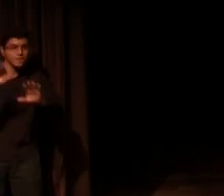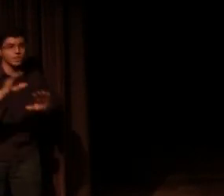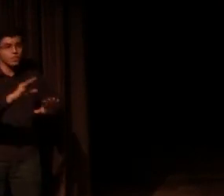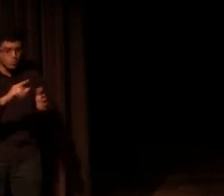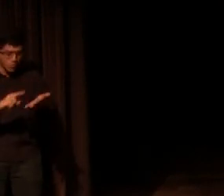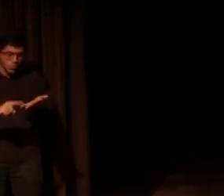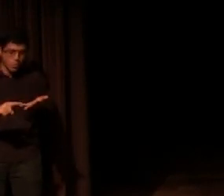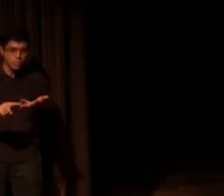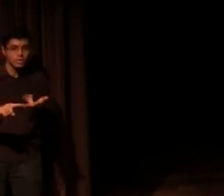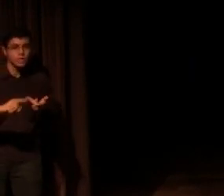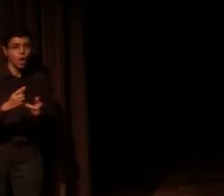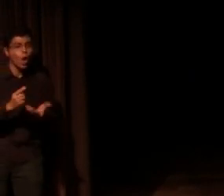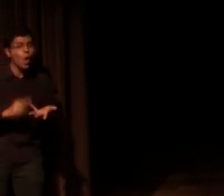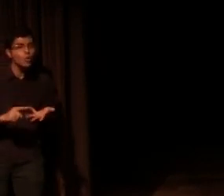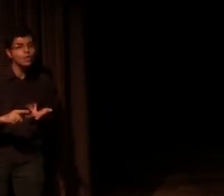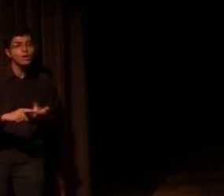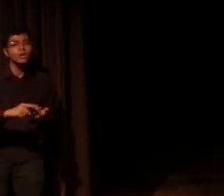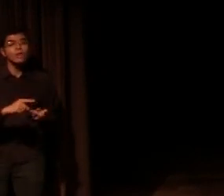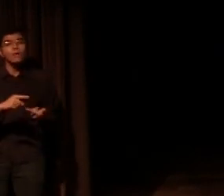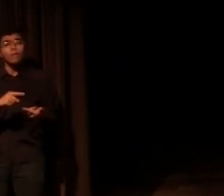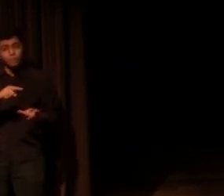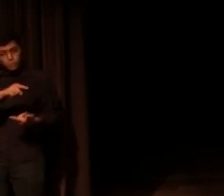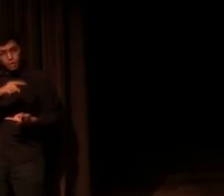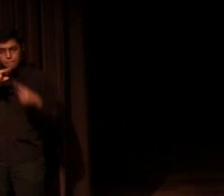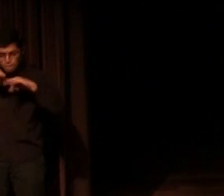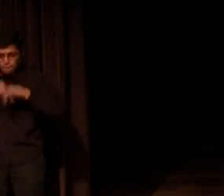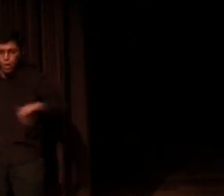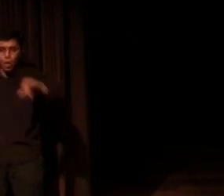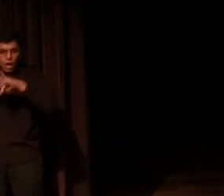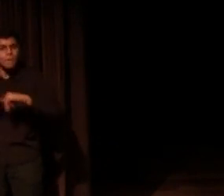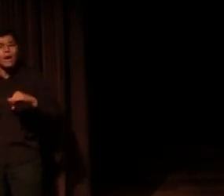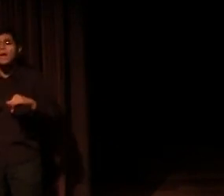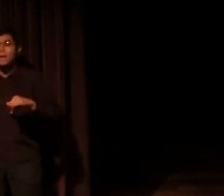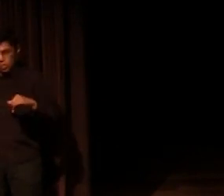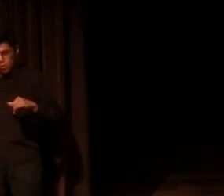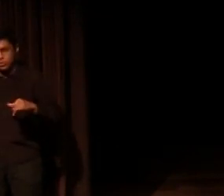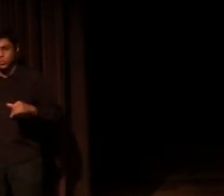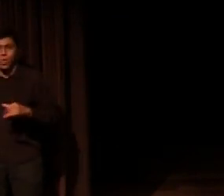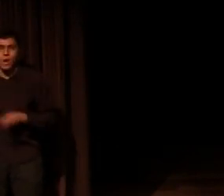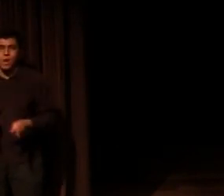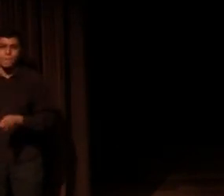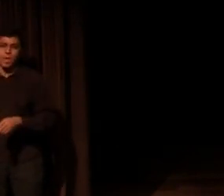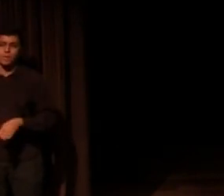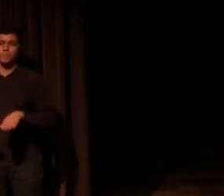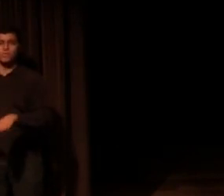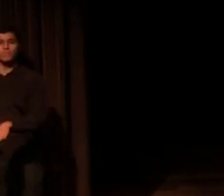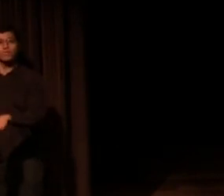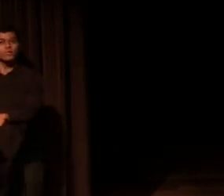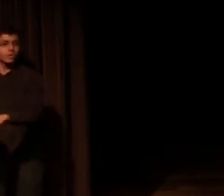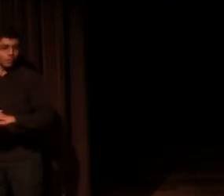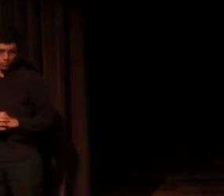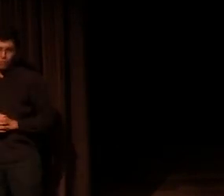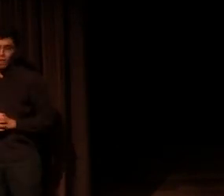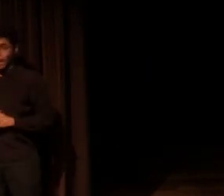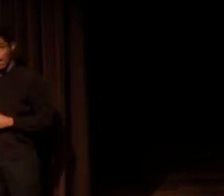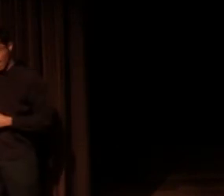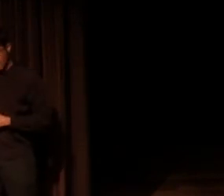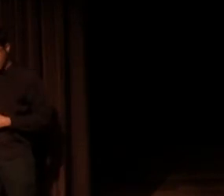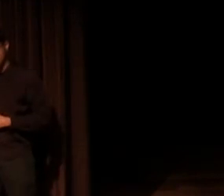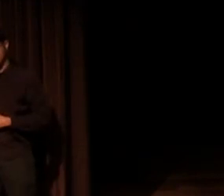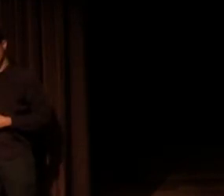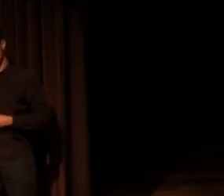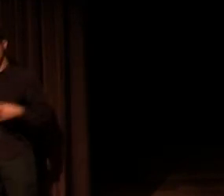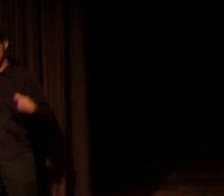caminha mais uma régua essa rede precisa fazer isso essa é a mensagem final eu deixo para